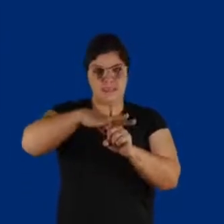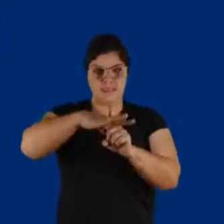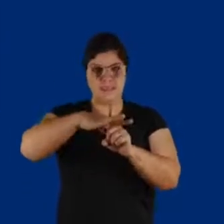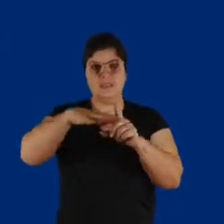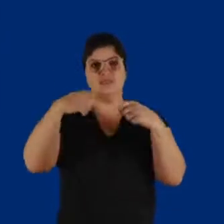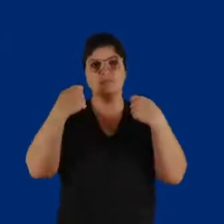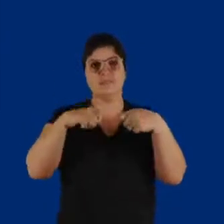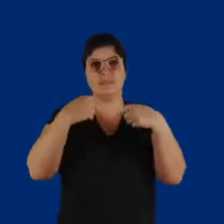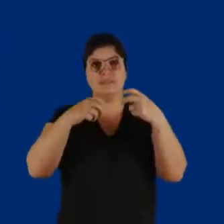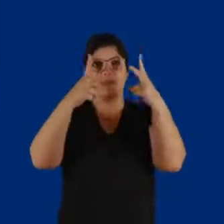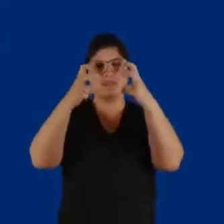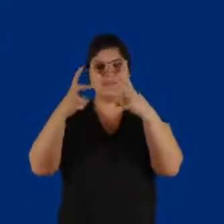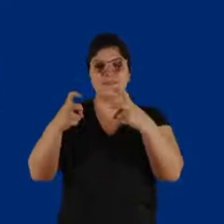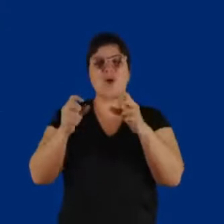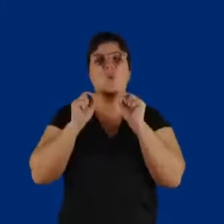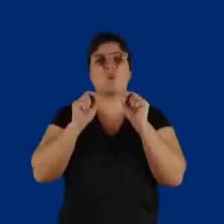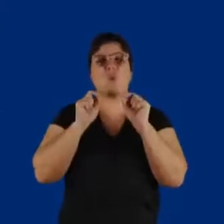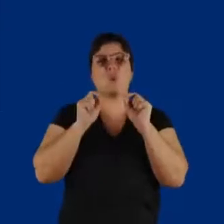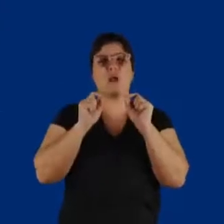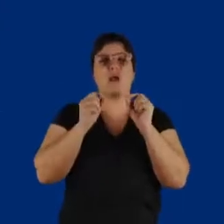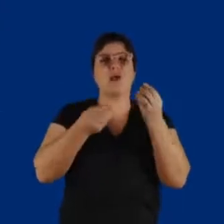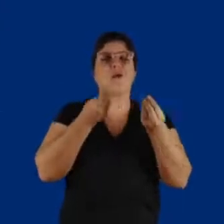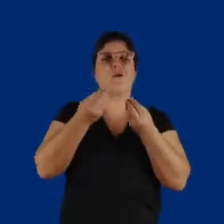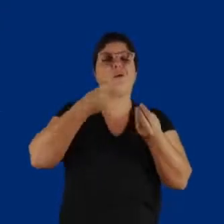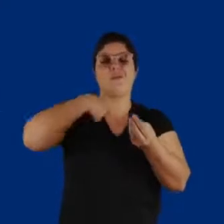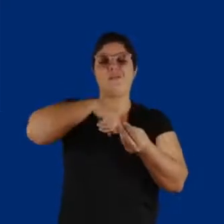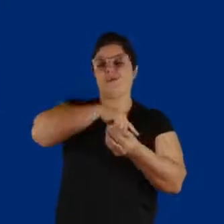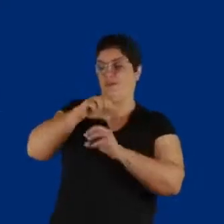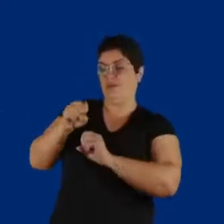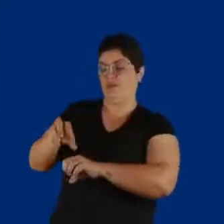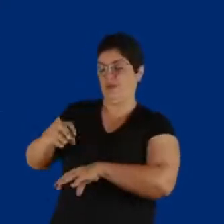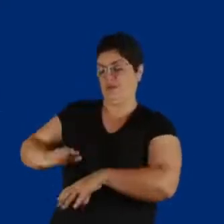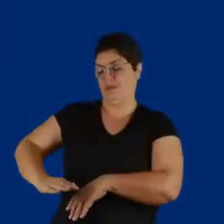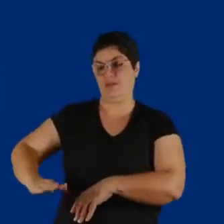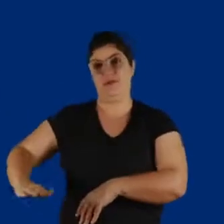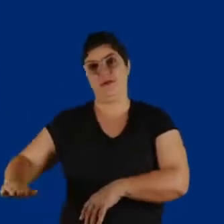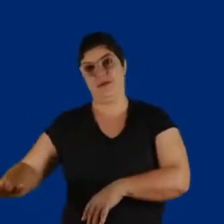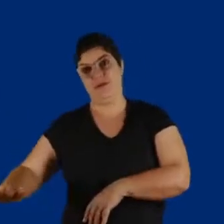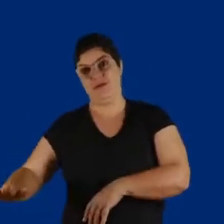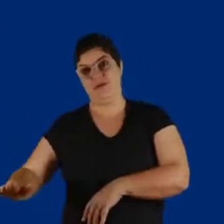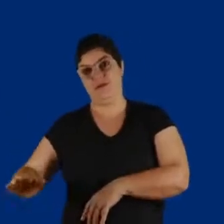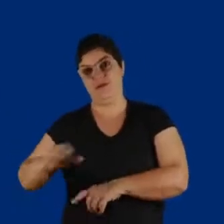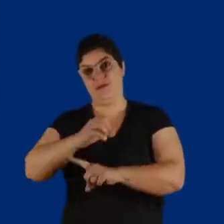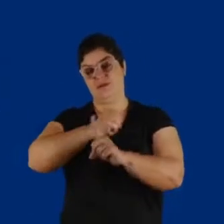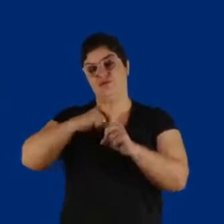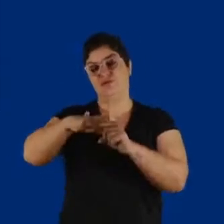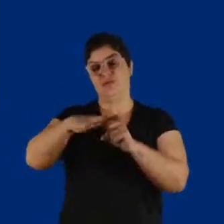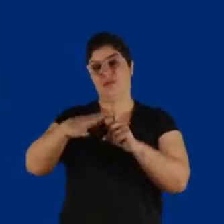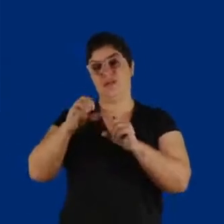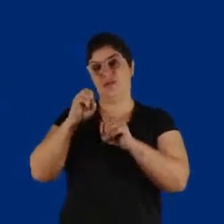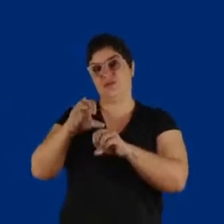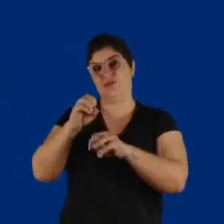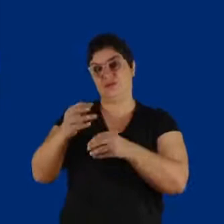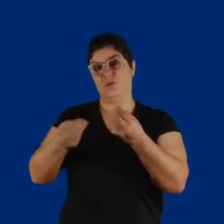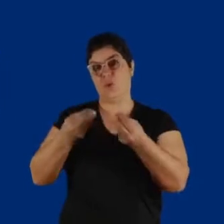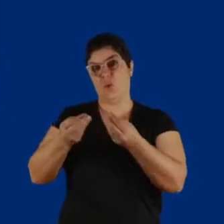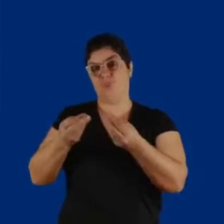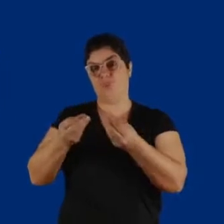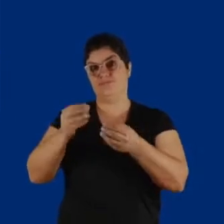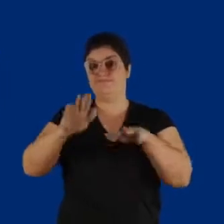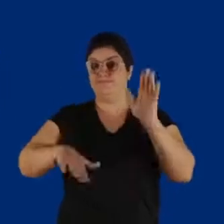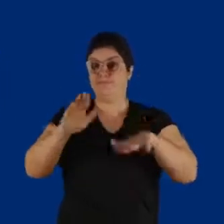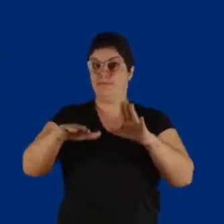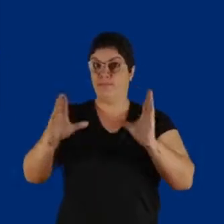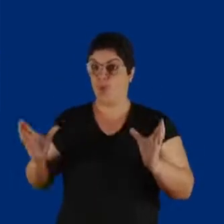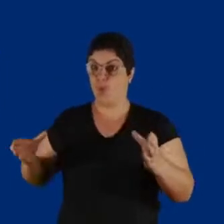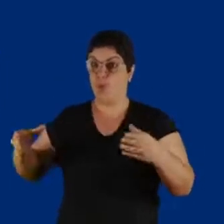nós ensinamos as crianças e como nós ensinamos a nossa sociedade, que às vezes o coletivo é mais importante do que o